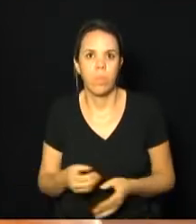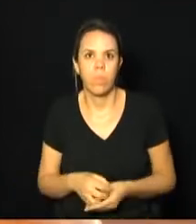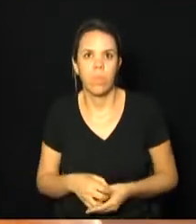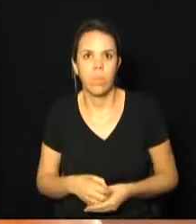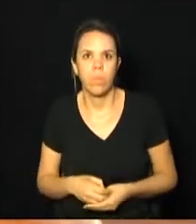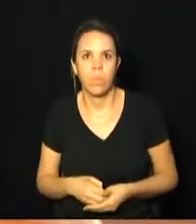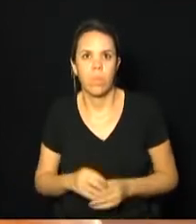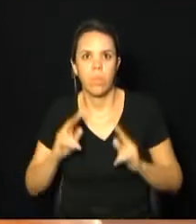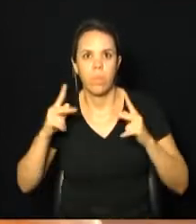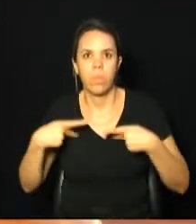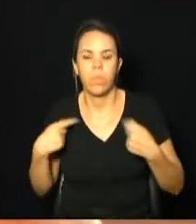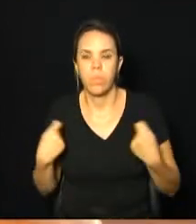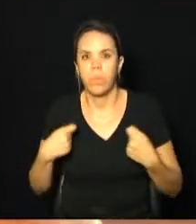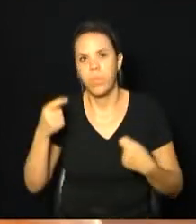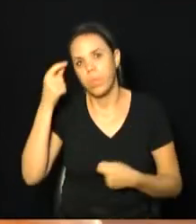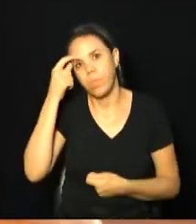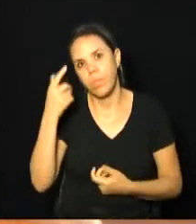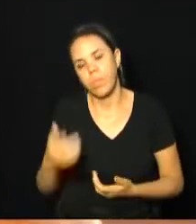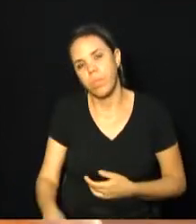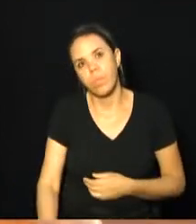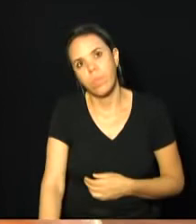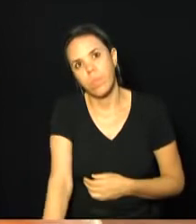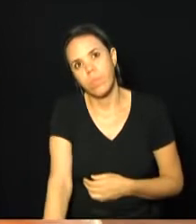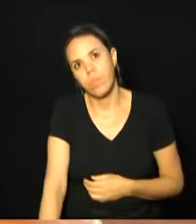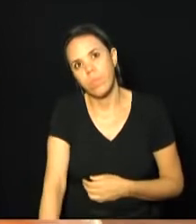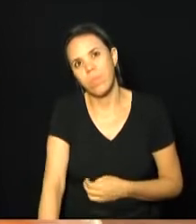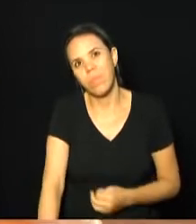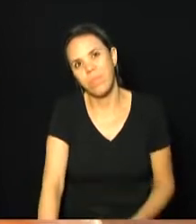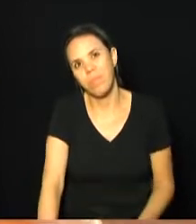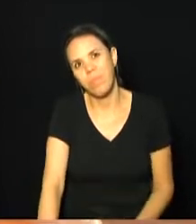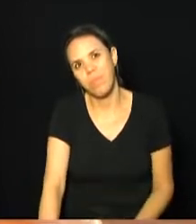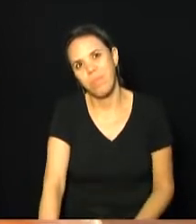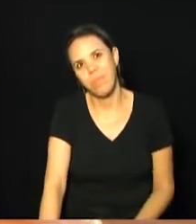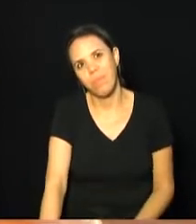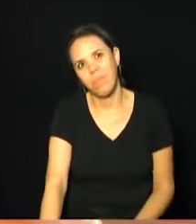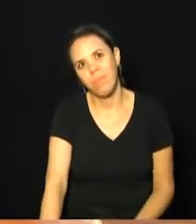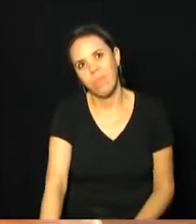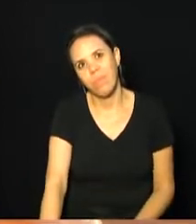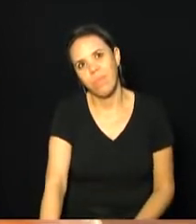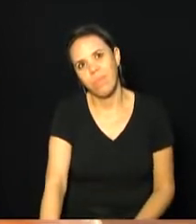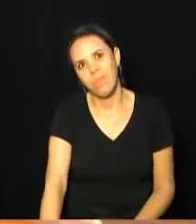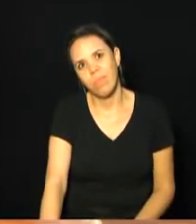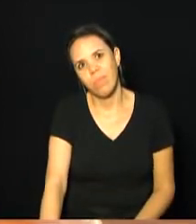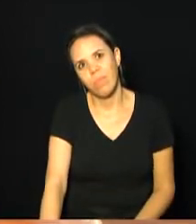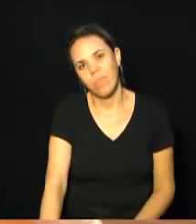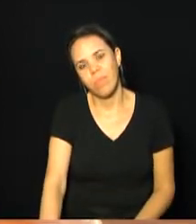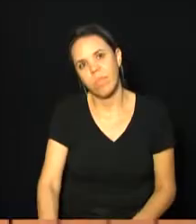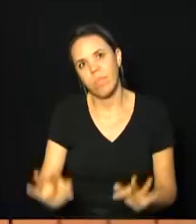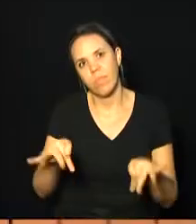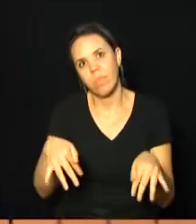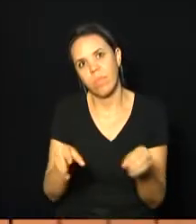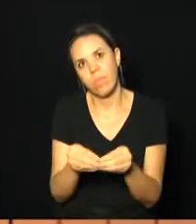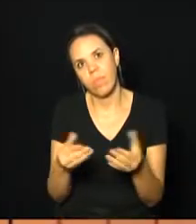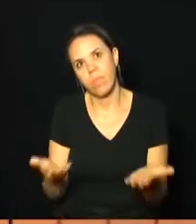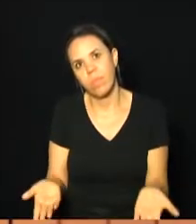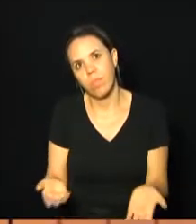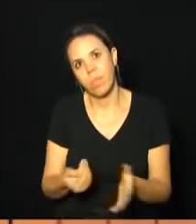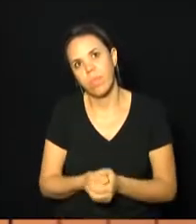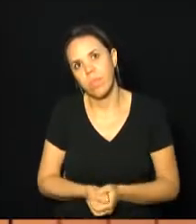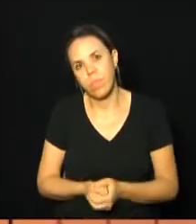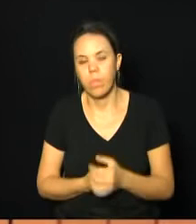O ser humano precisa, né? Um backup. Mas, gente, vamos terminar, né?